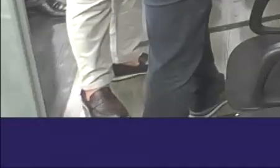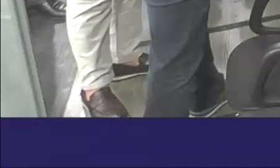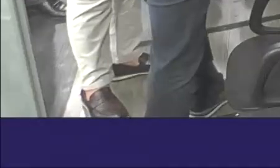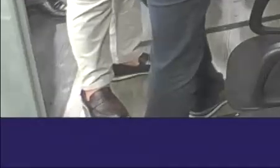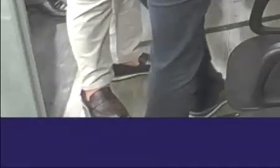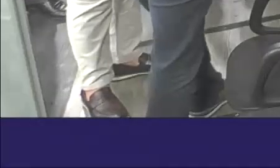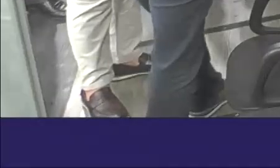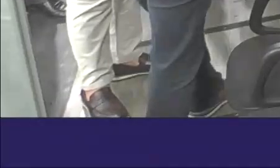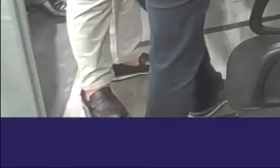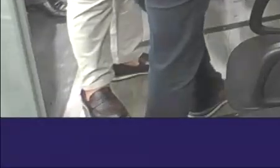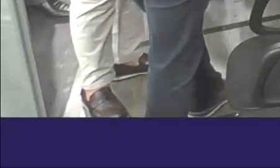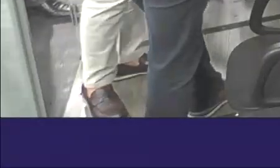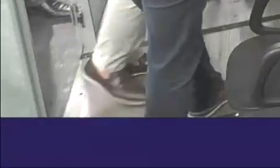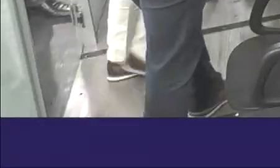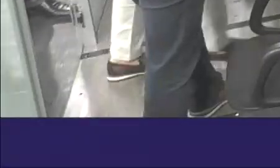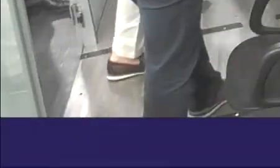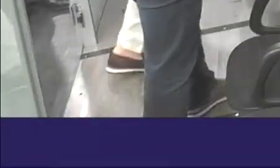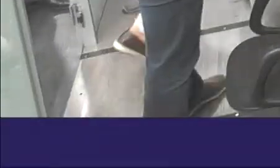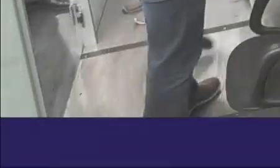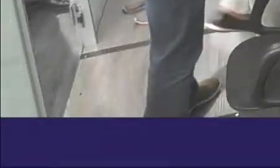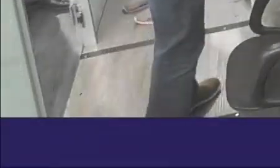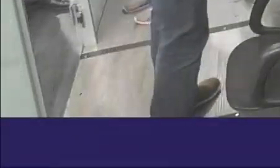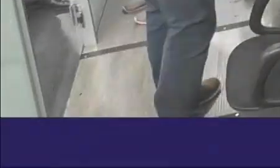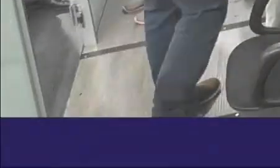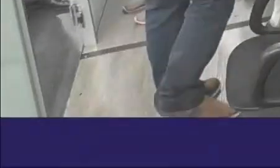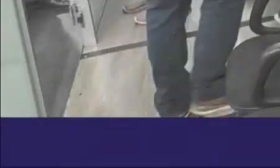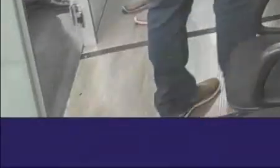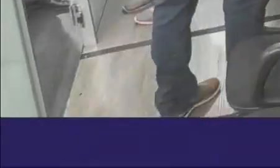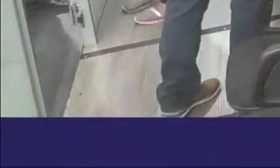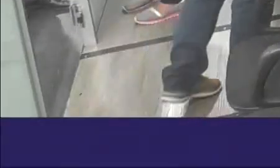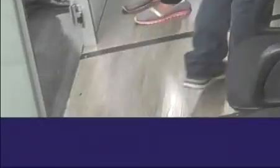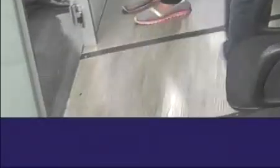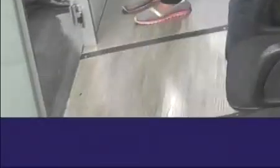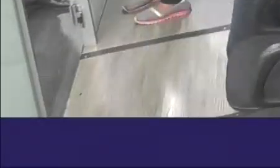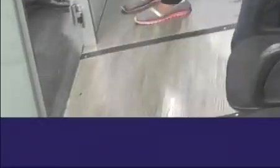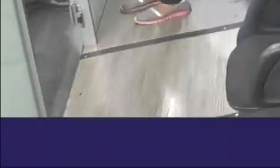Agora eu quero ir pra me